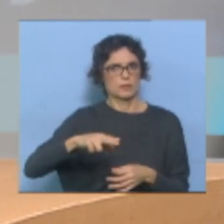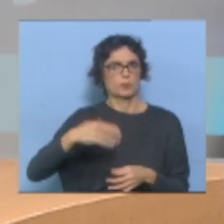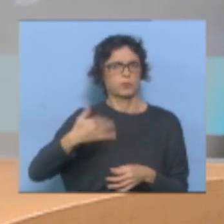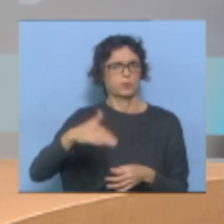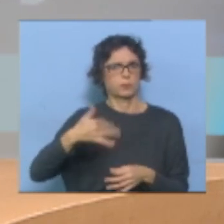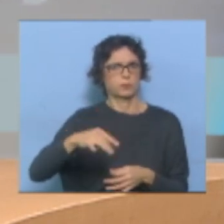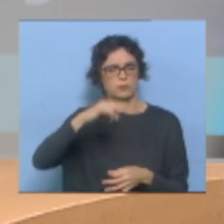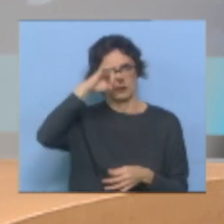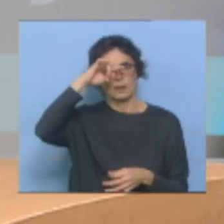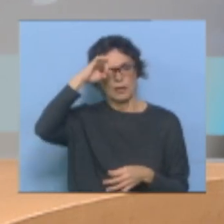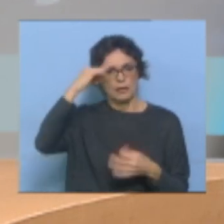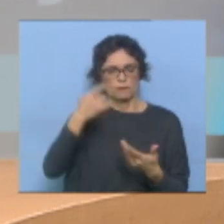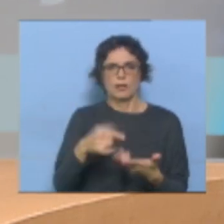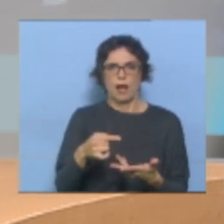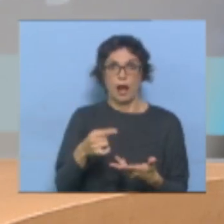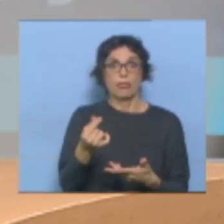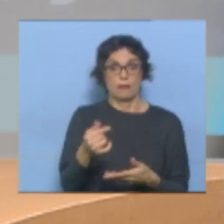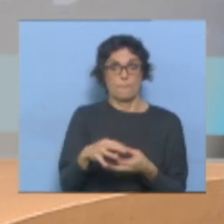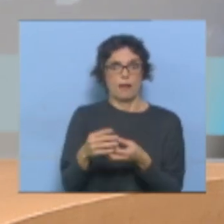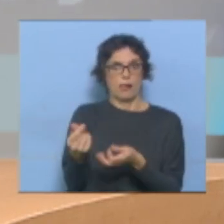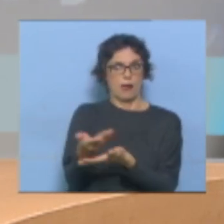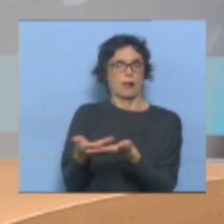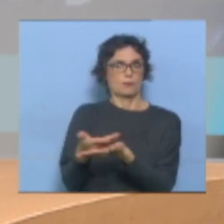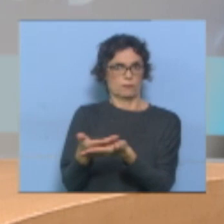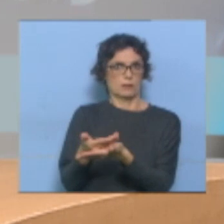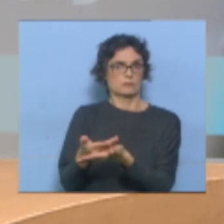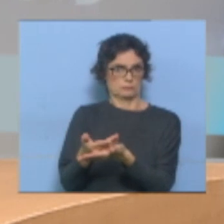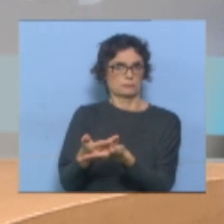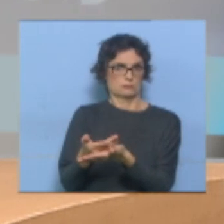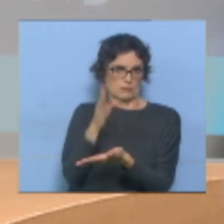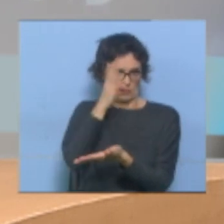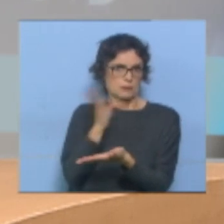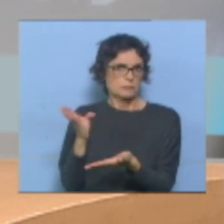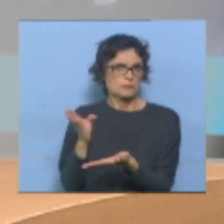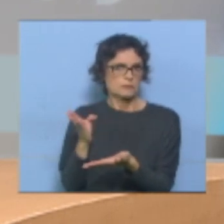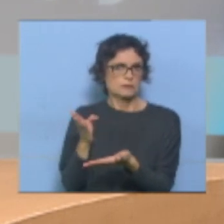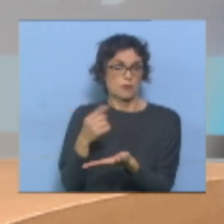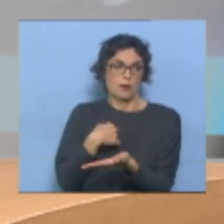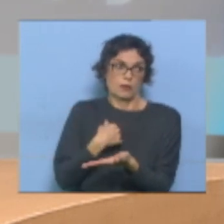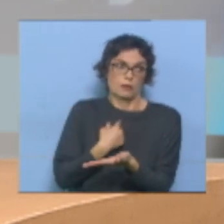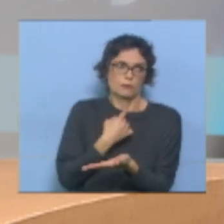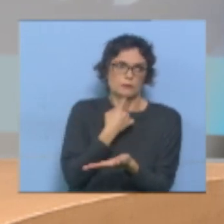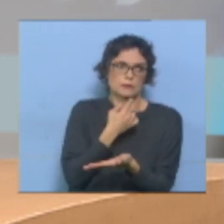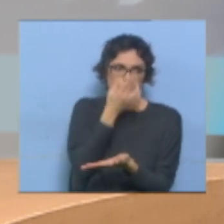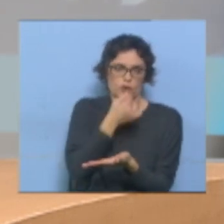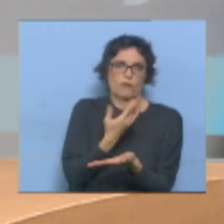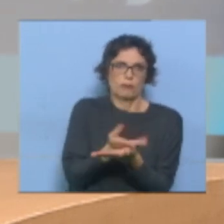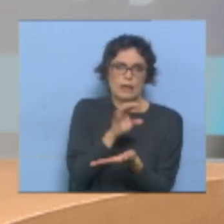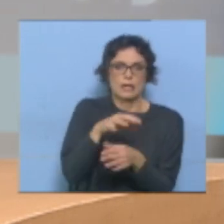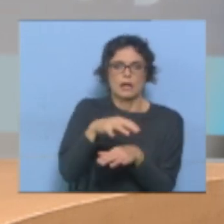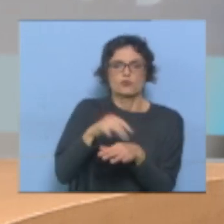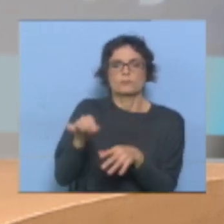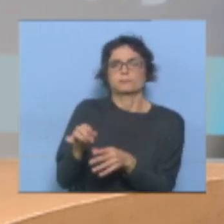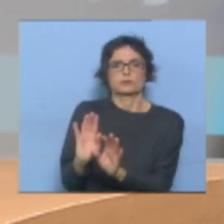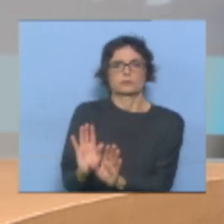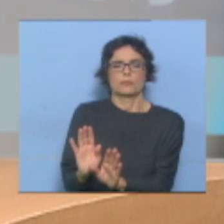dificuldades e também económicas, e eu não serei a pessoa mais indicada para poder falar sobre isso, mas sei que preocupa